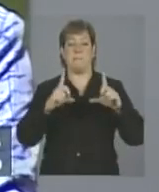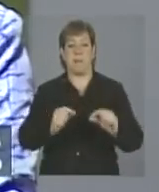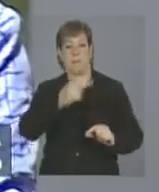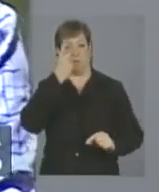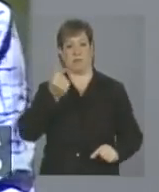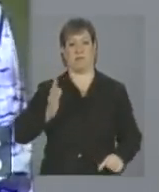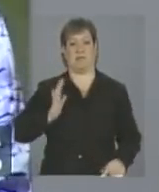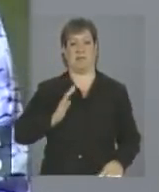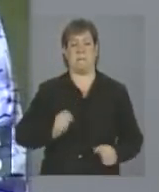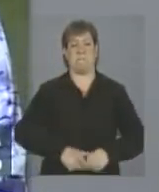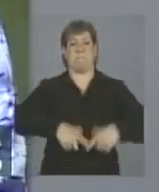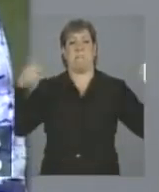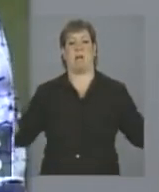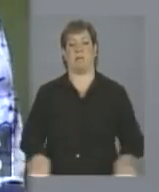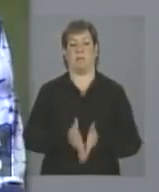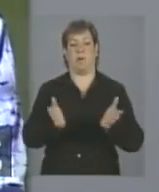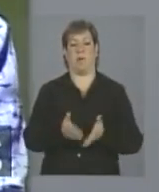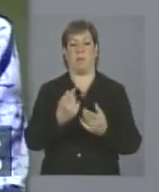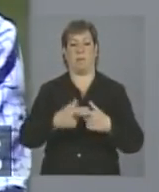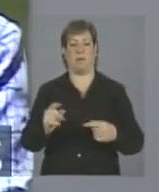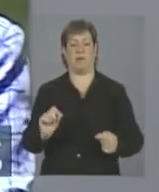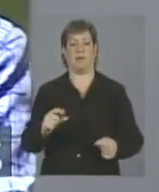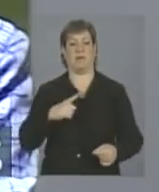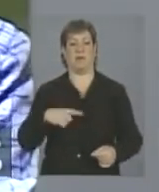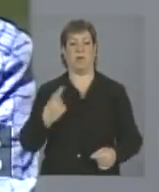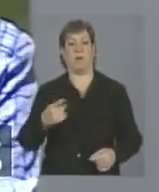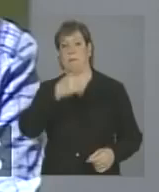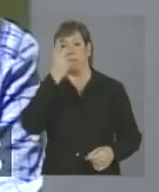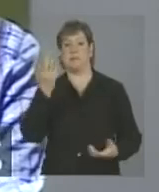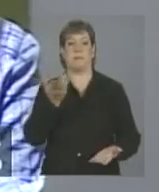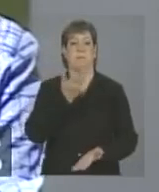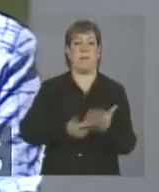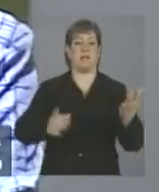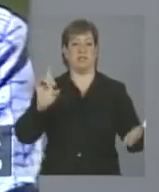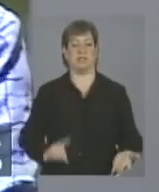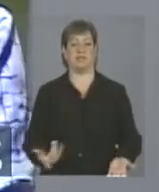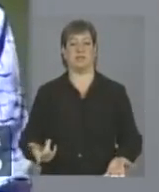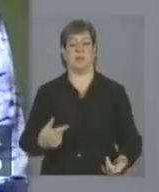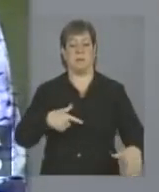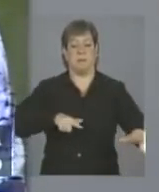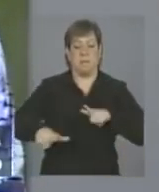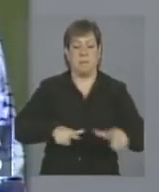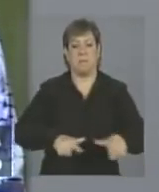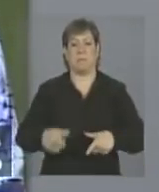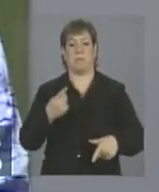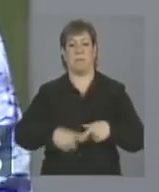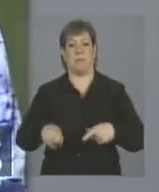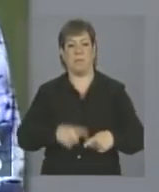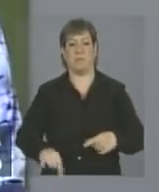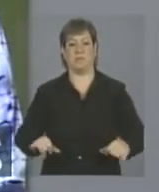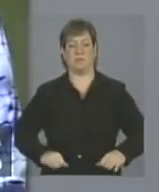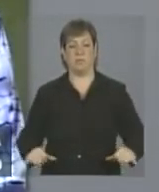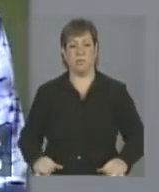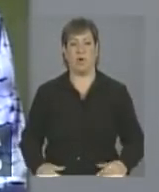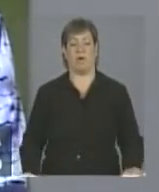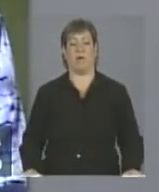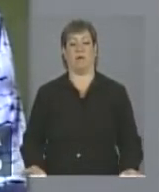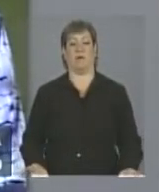da crise tem levado à perda de direitos, à precarização do trabalho, e